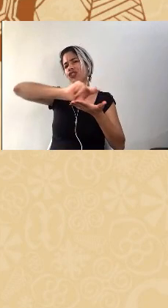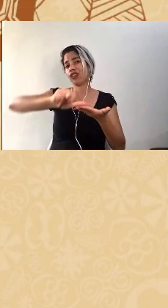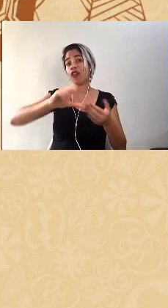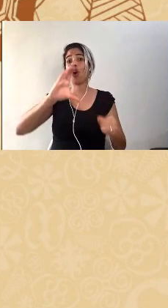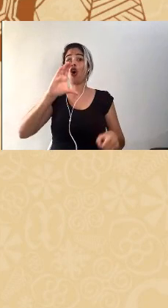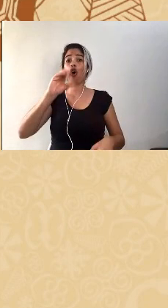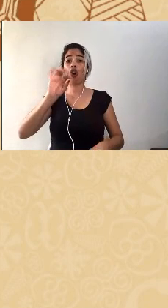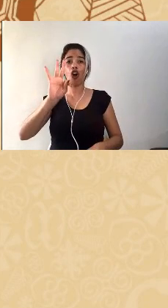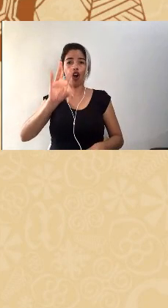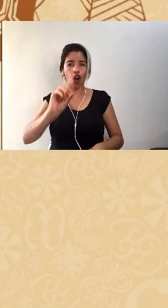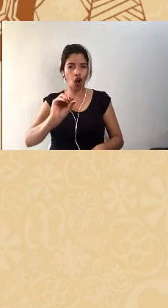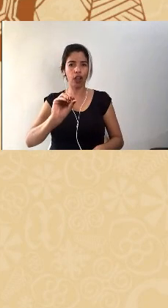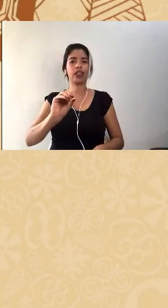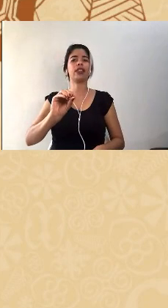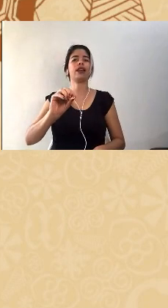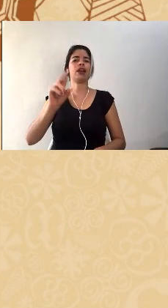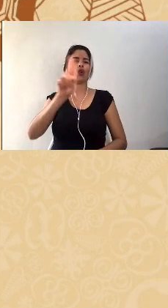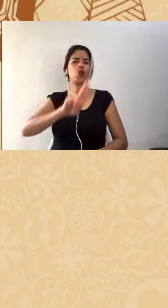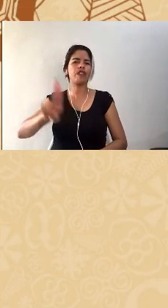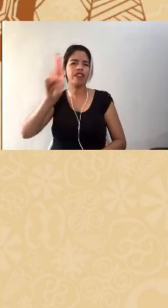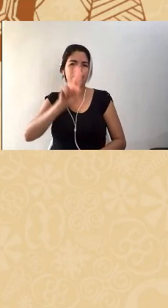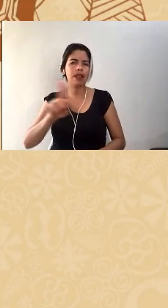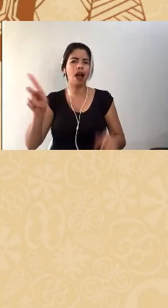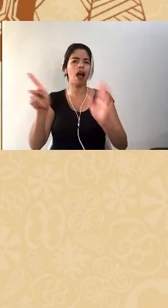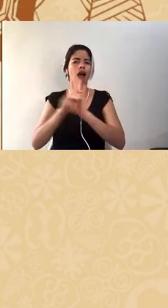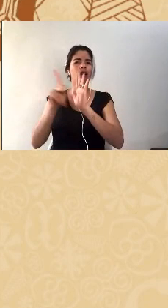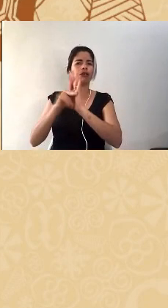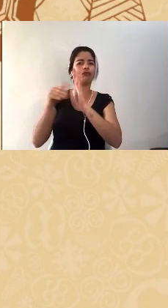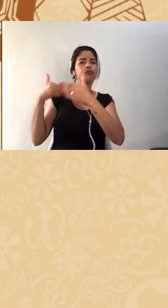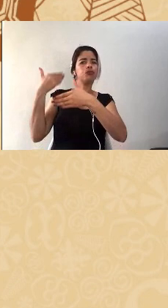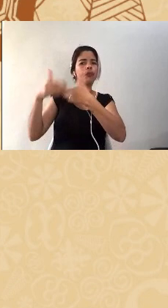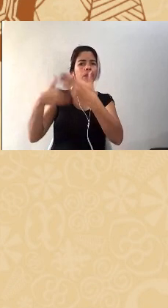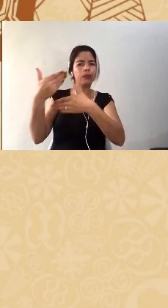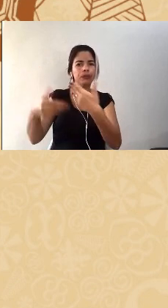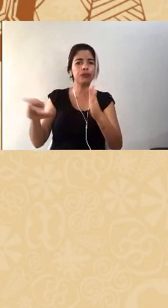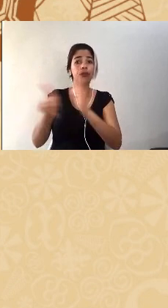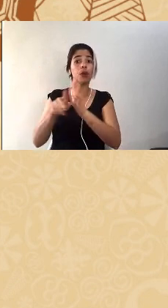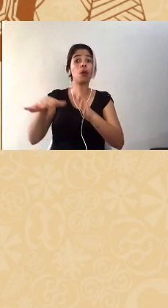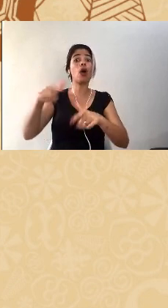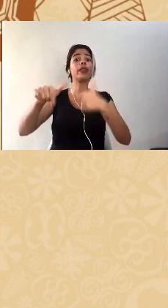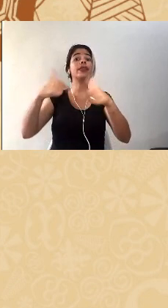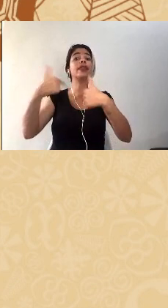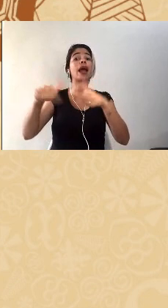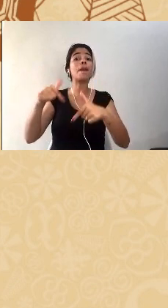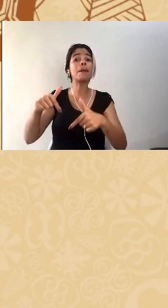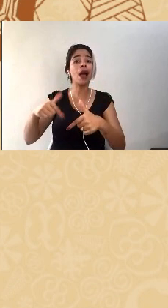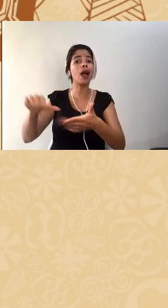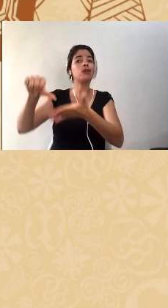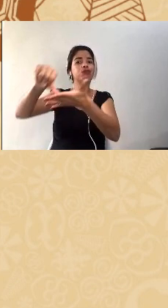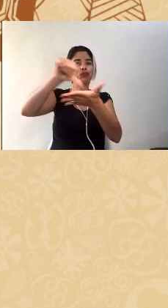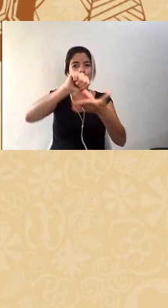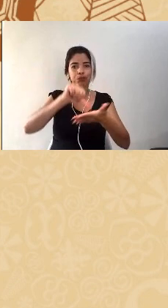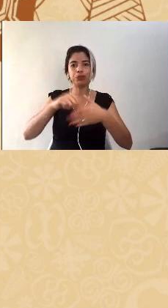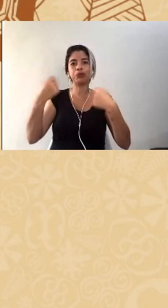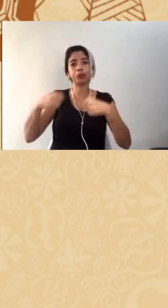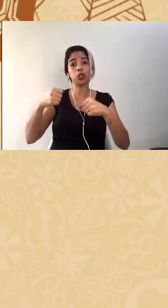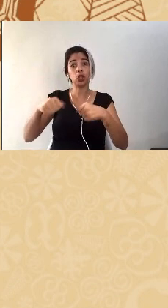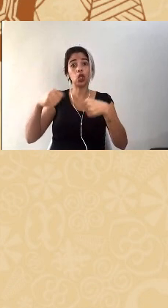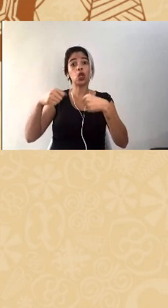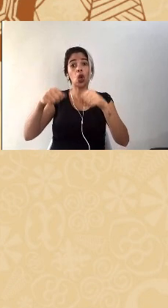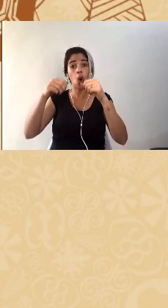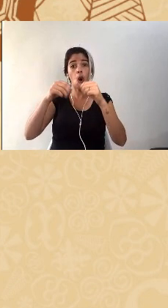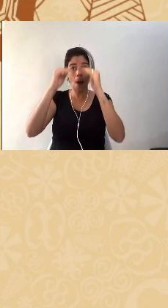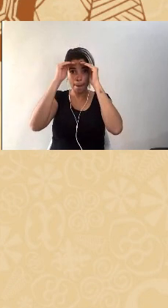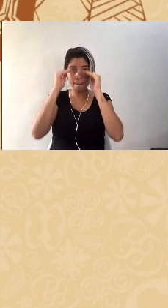nas universidades, das cotas também para acesso aos postos de trabalho. Então, é